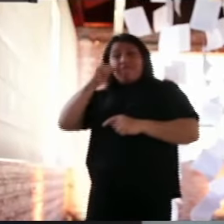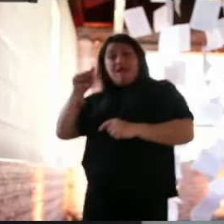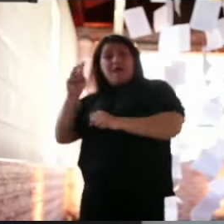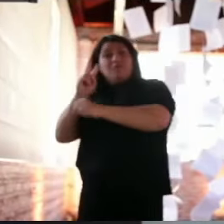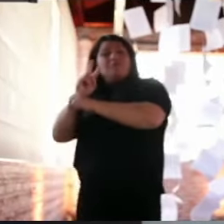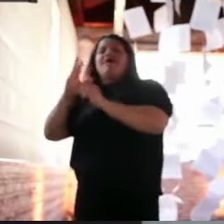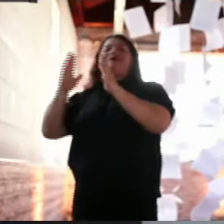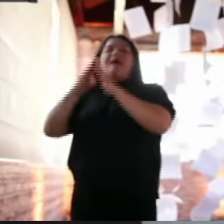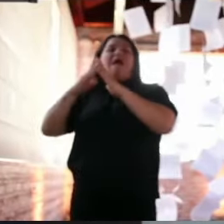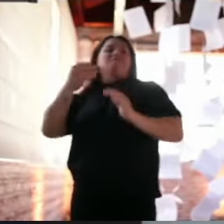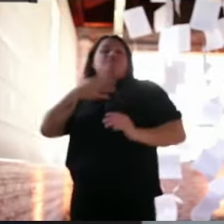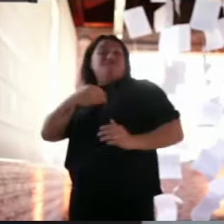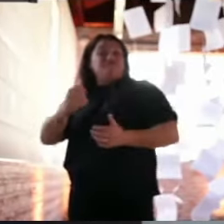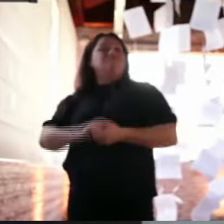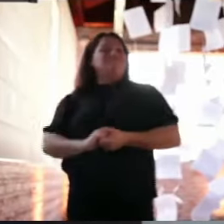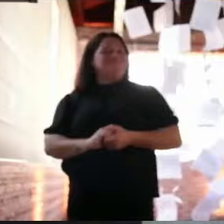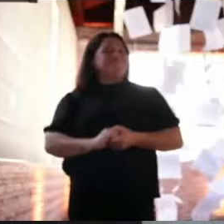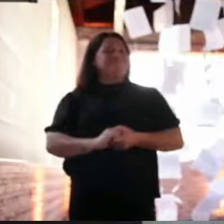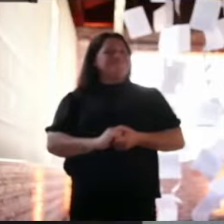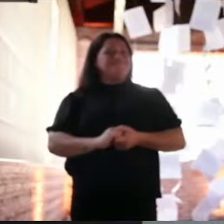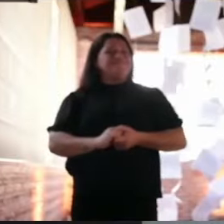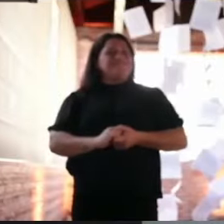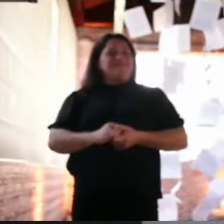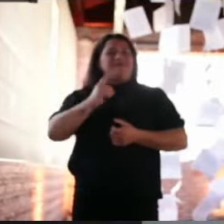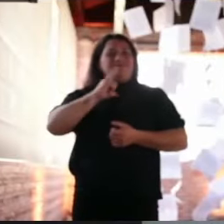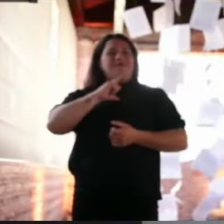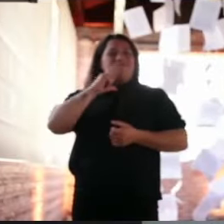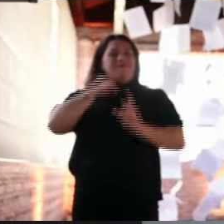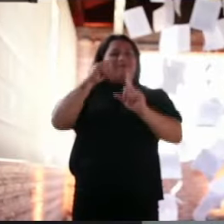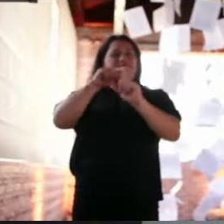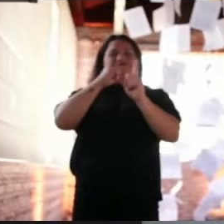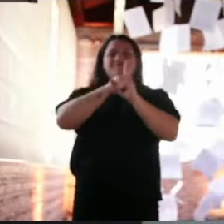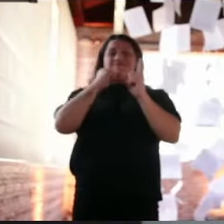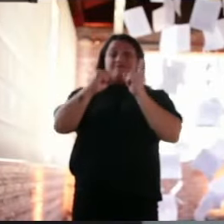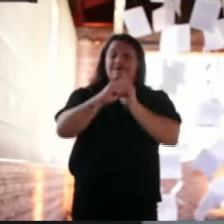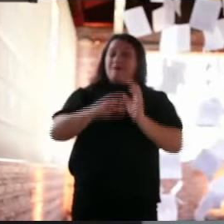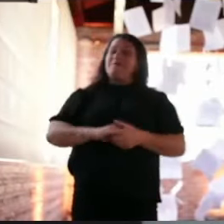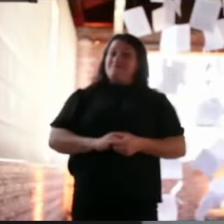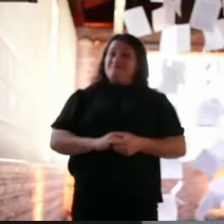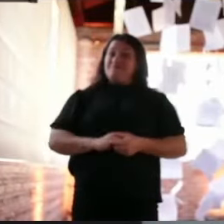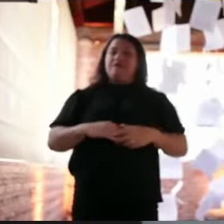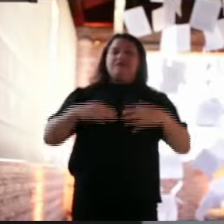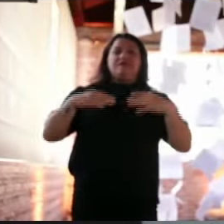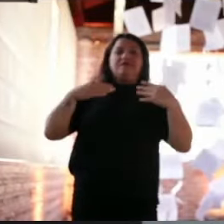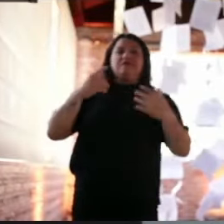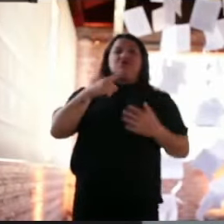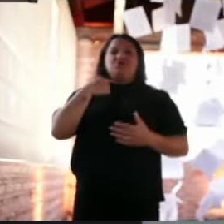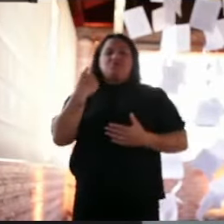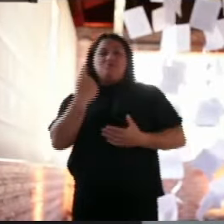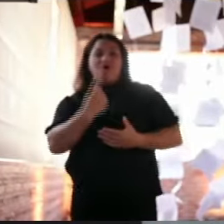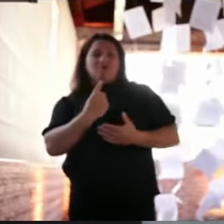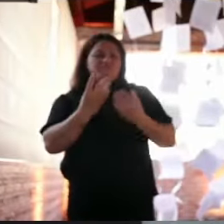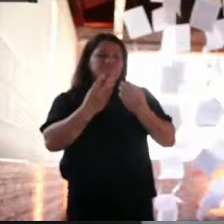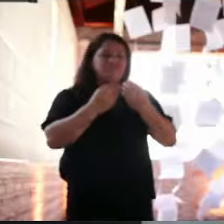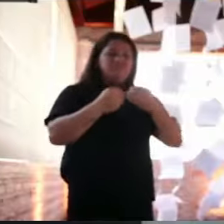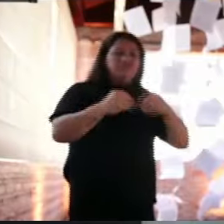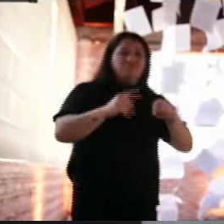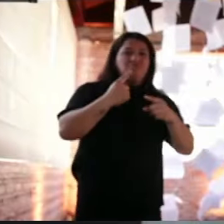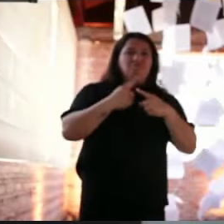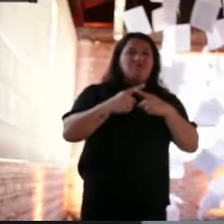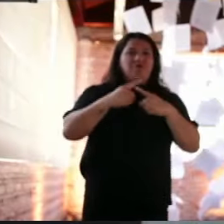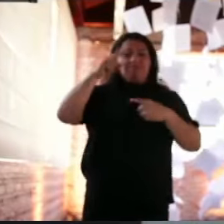mesmo né então tem uma tem uma coisa invisibilizada e a gente tá indo num fracasso da mãe que ninguém mais tá cuidando de